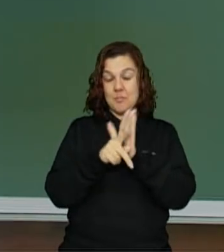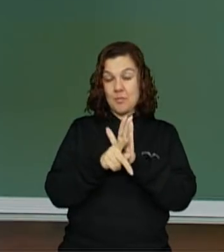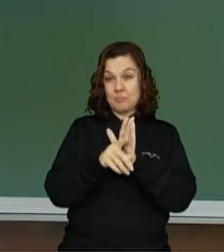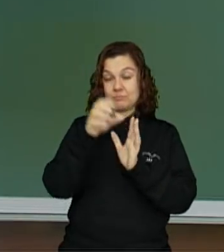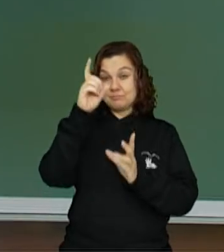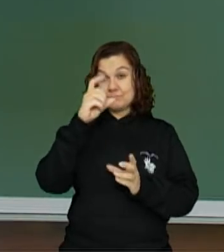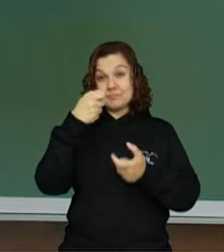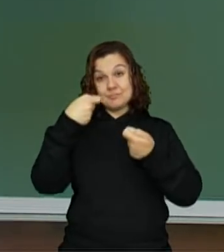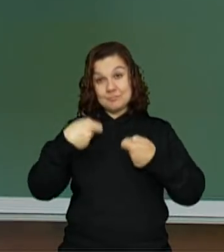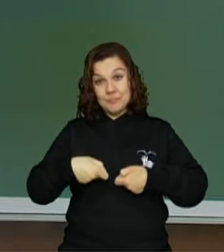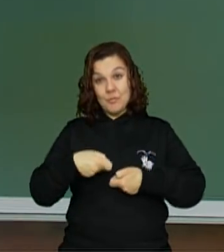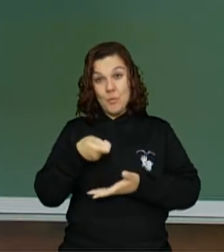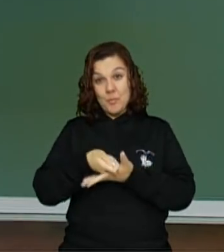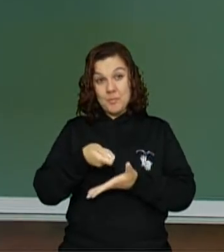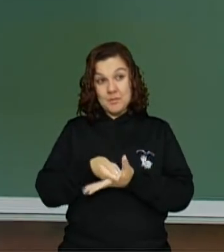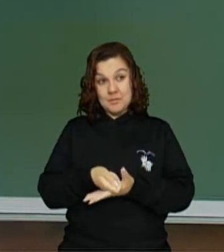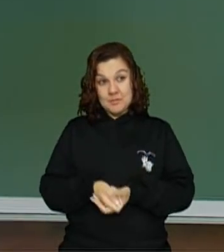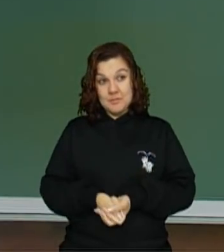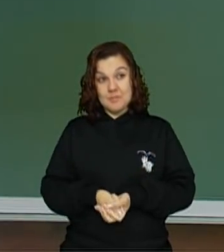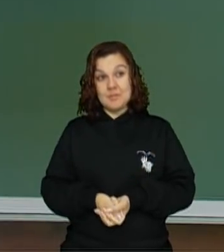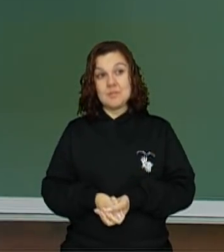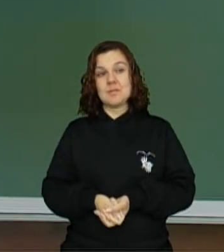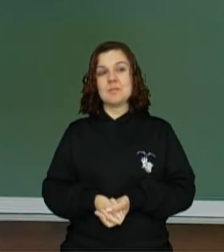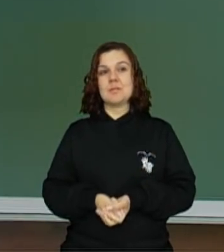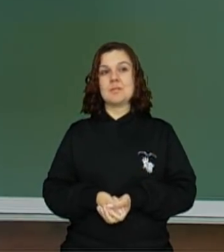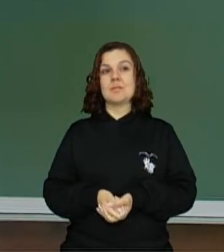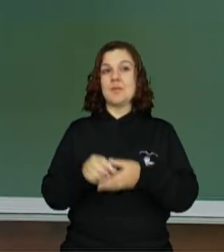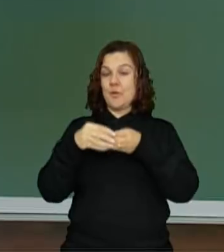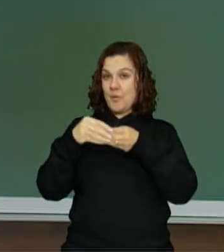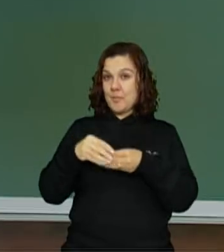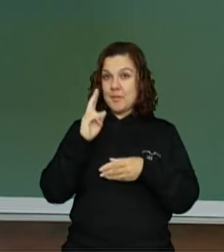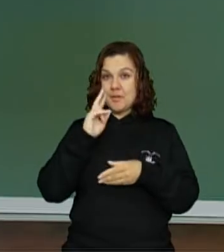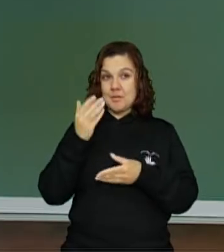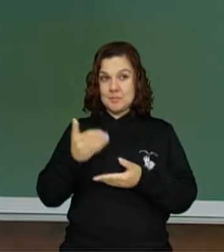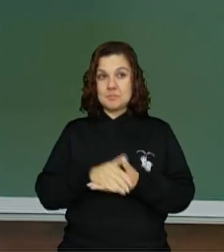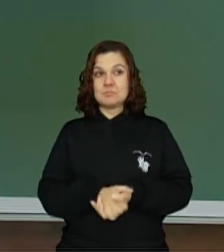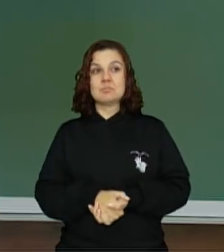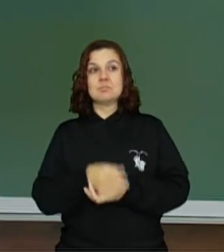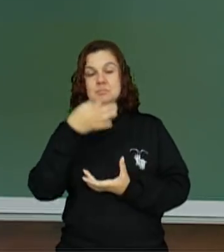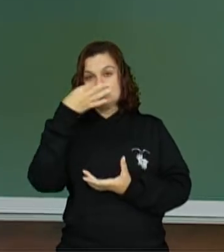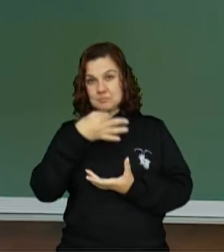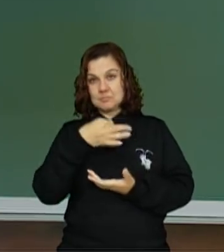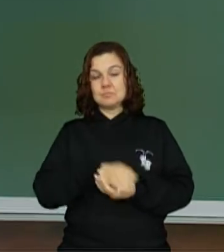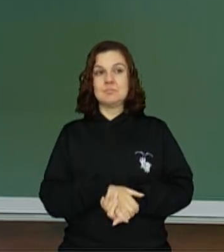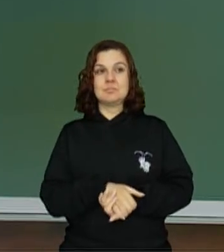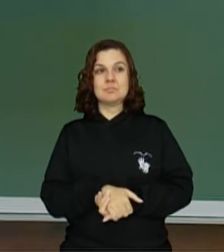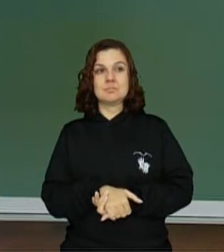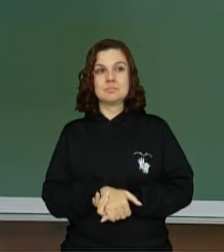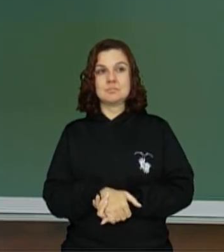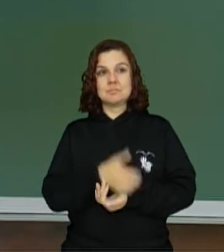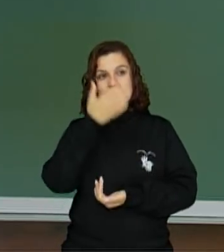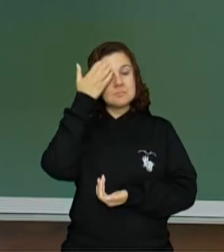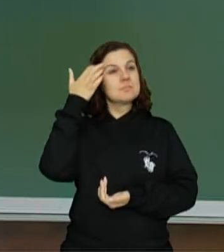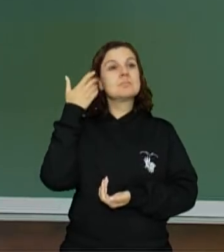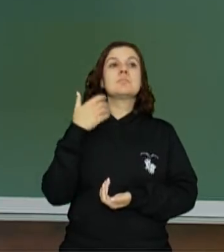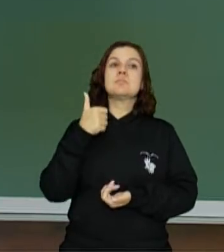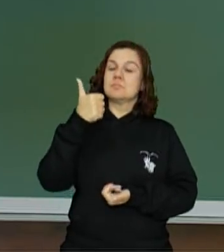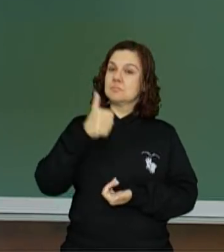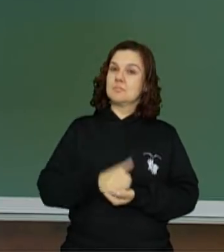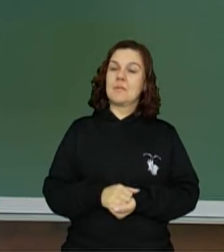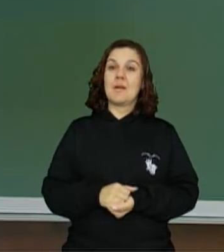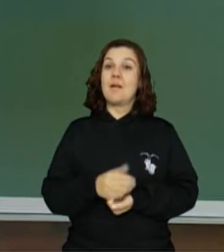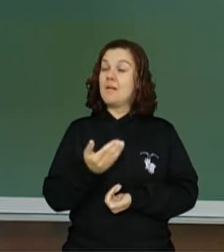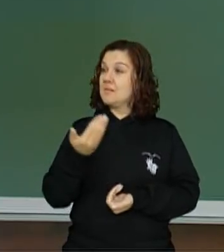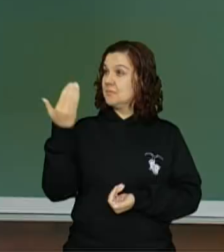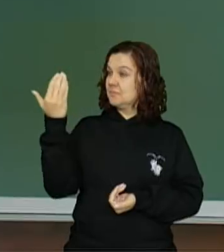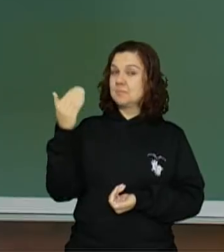dever. Cumprimento de cumprimentar, certo? Beleza, gente?